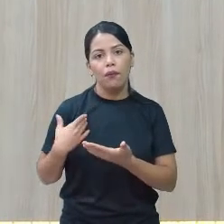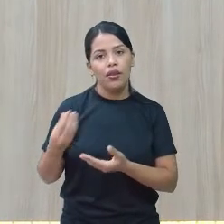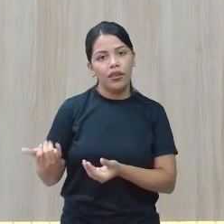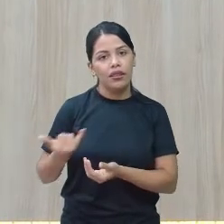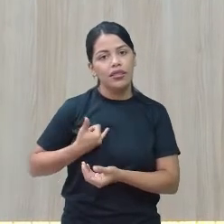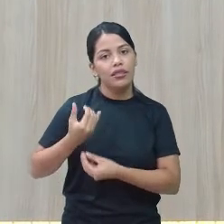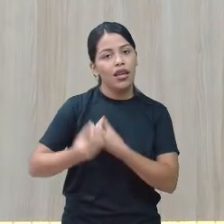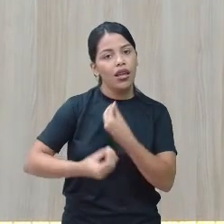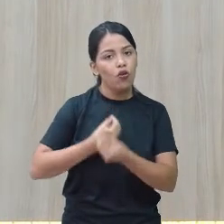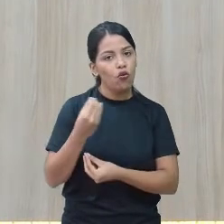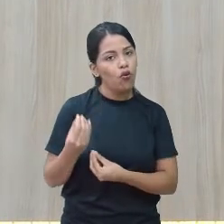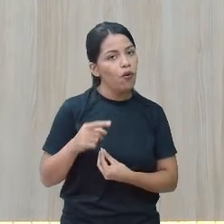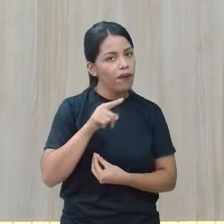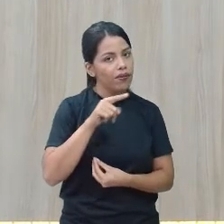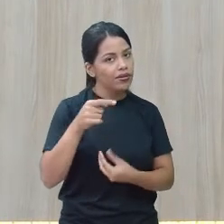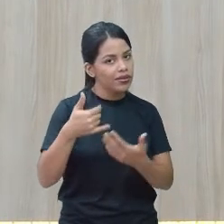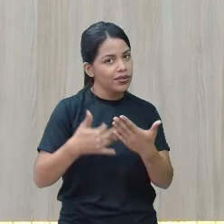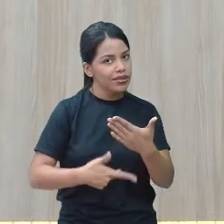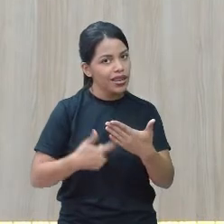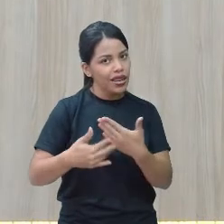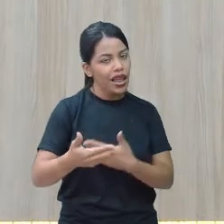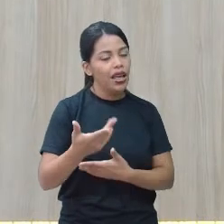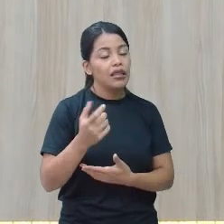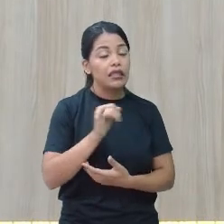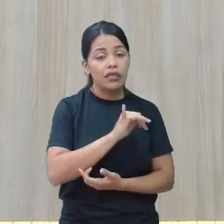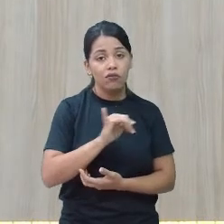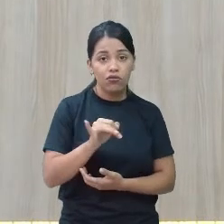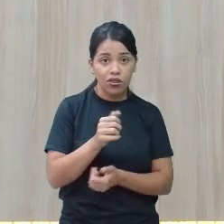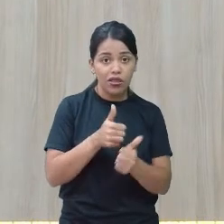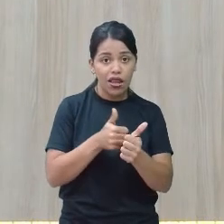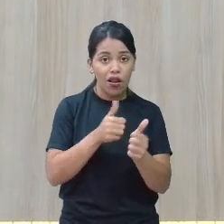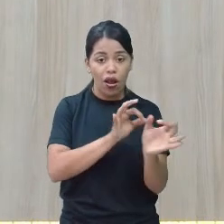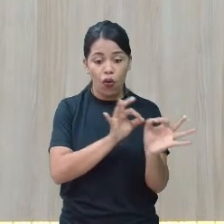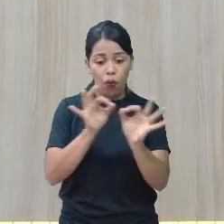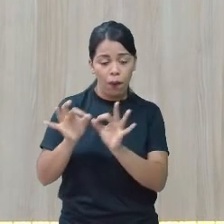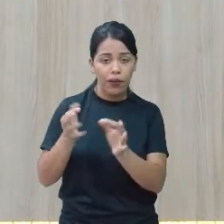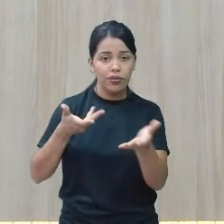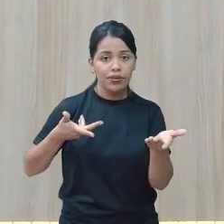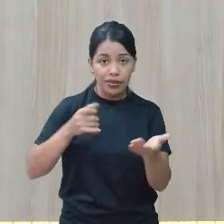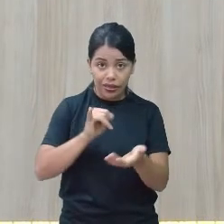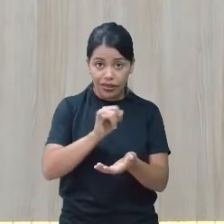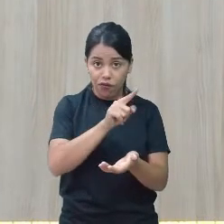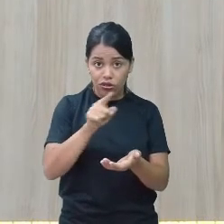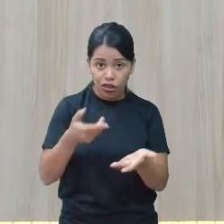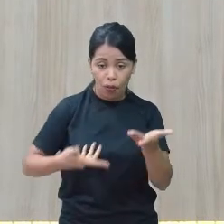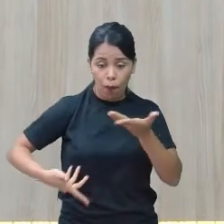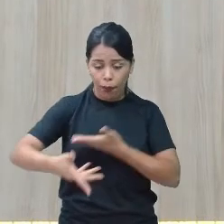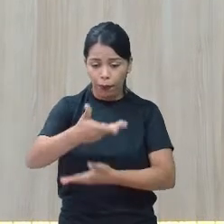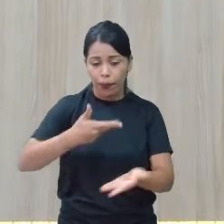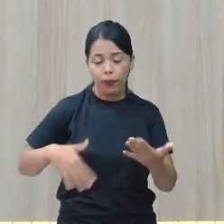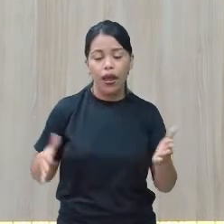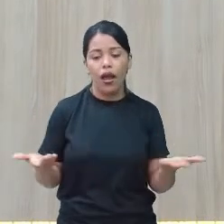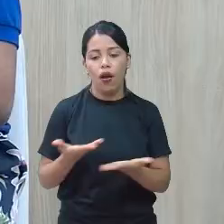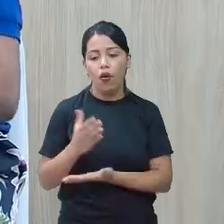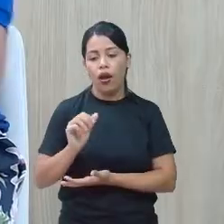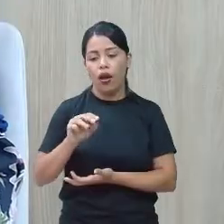contar como é que tá a vida de vocês aí, se vocês estão acompanhando, se vocês estão interagindo com a gente, tá certo? É com você,